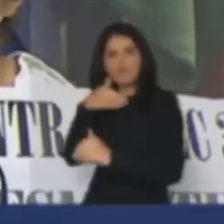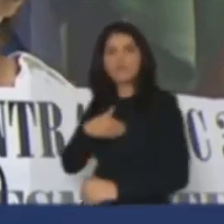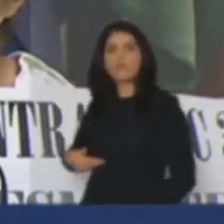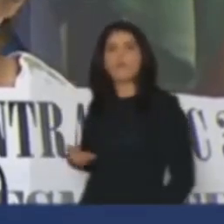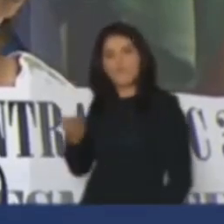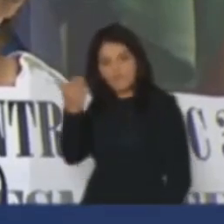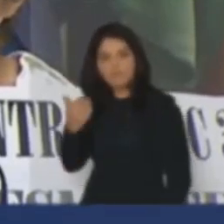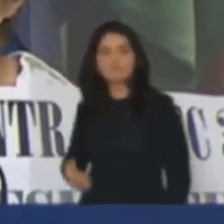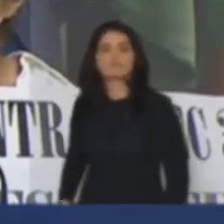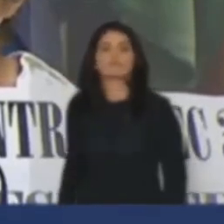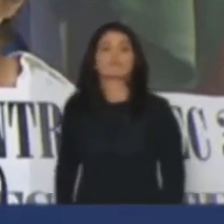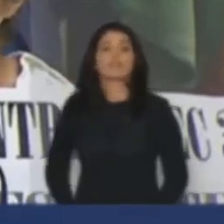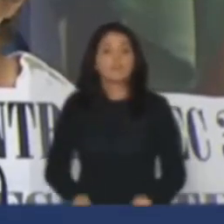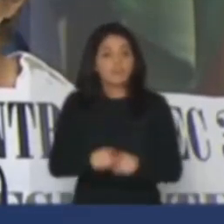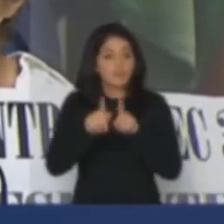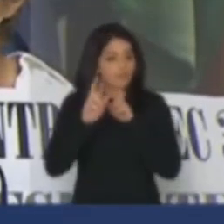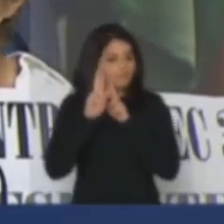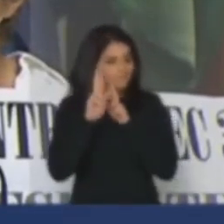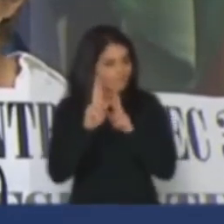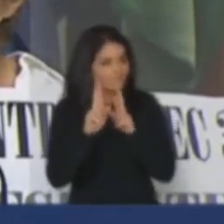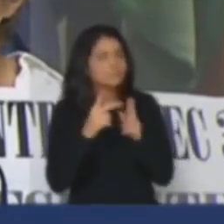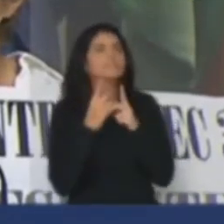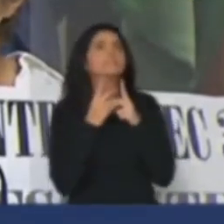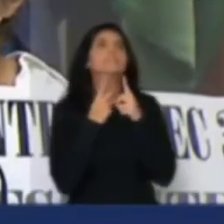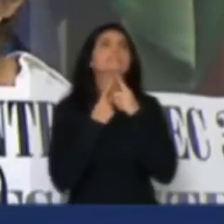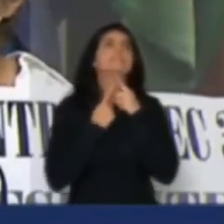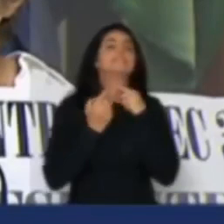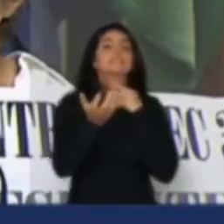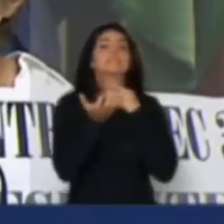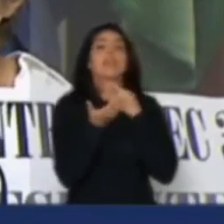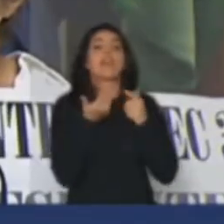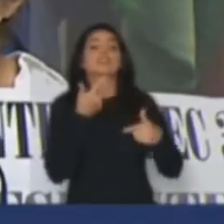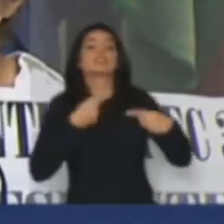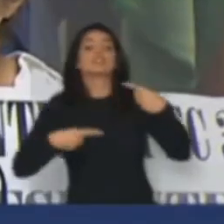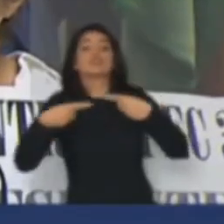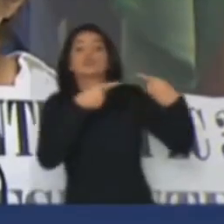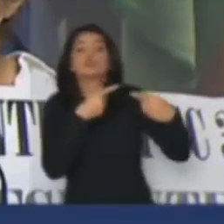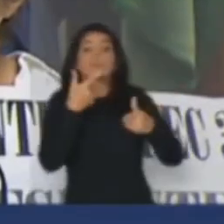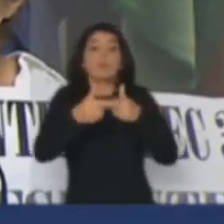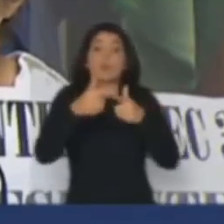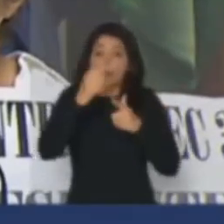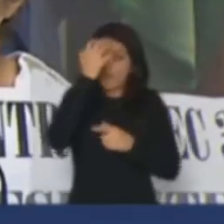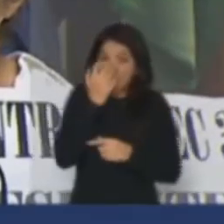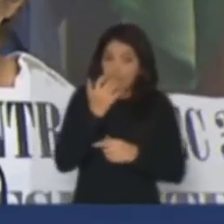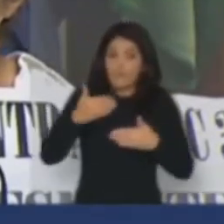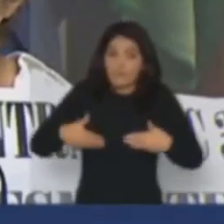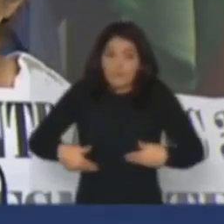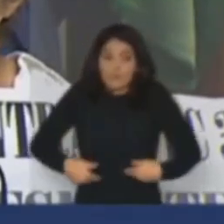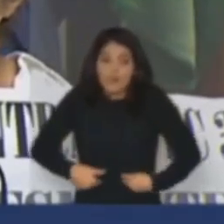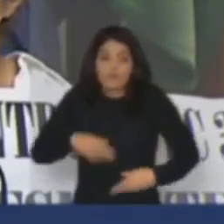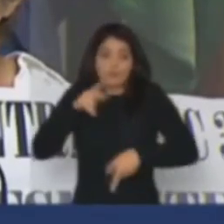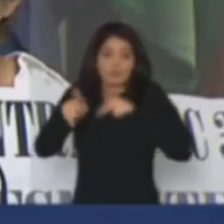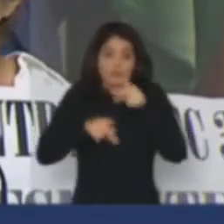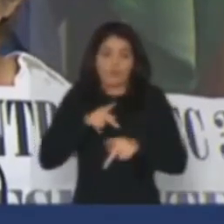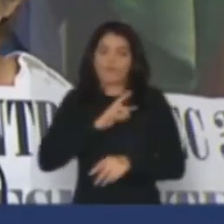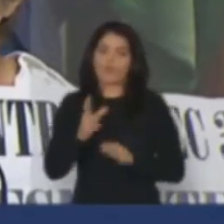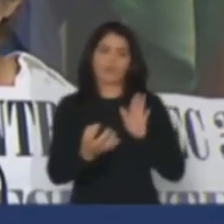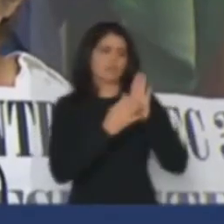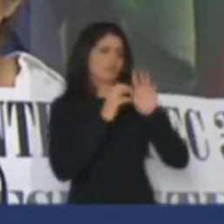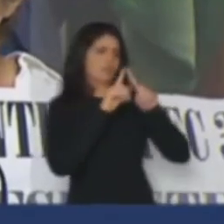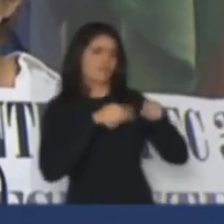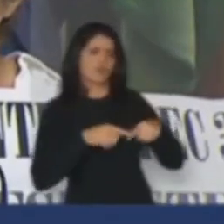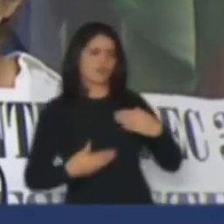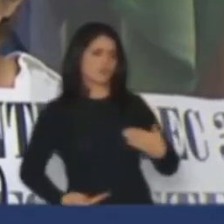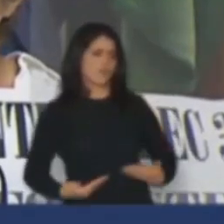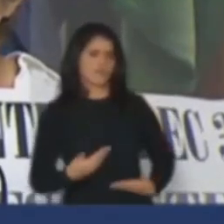mais ainda que a gente possa estar discutindo aqui o problema da fome do povo brasileiro, que não é um problema do servidor e nem do serviço público.